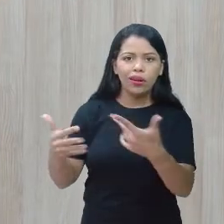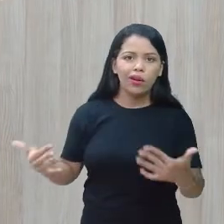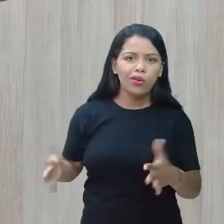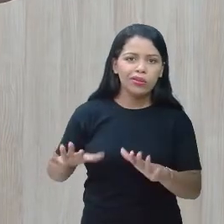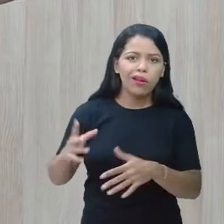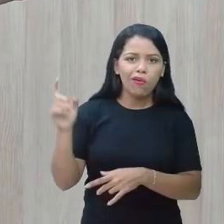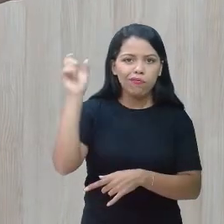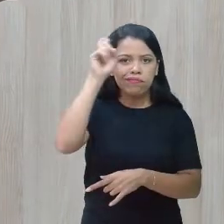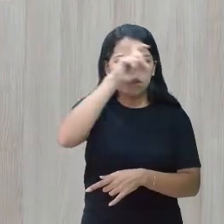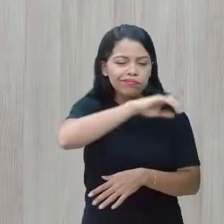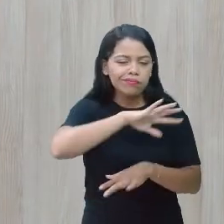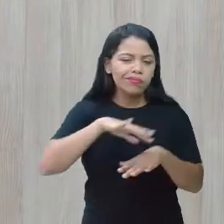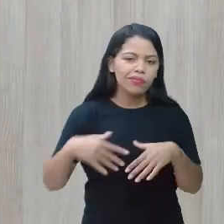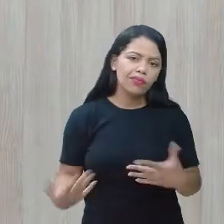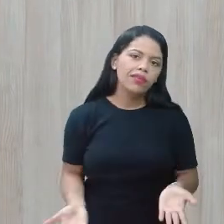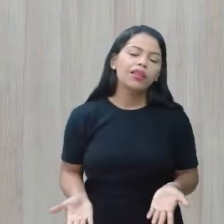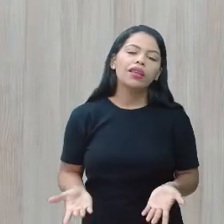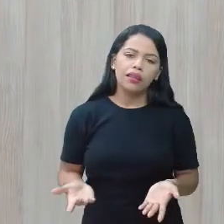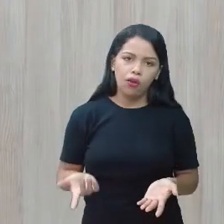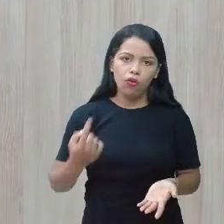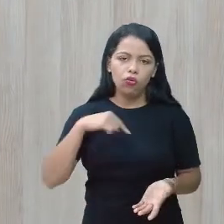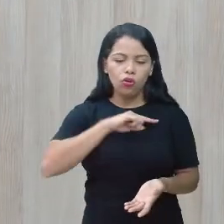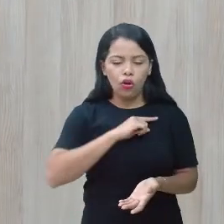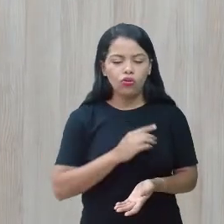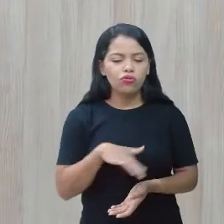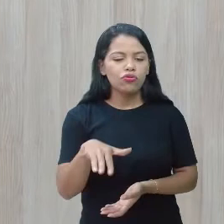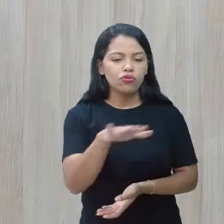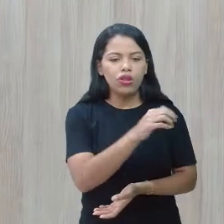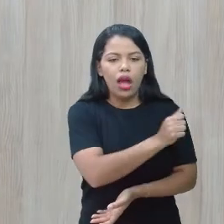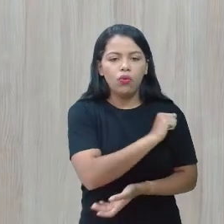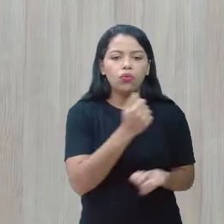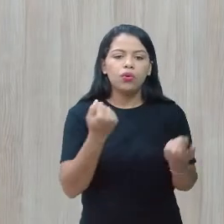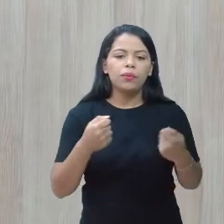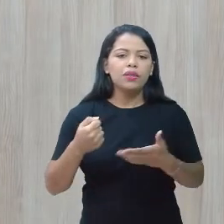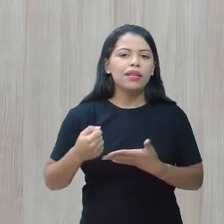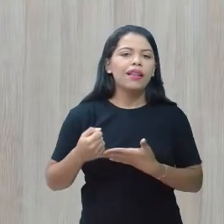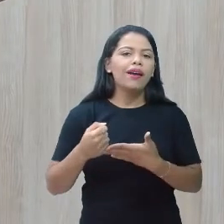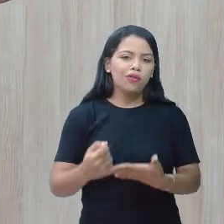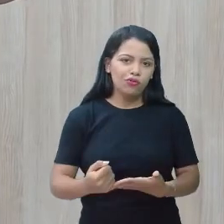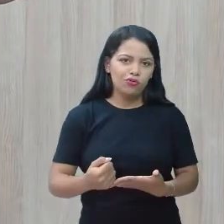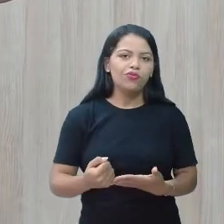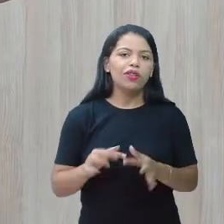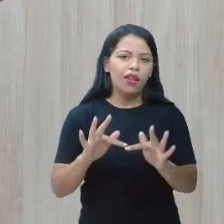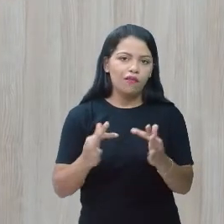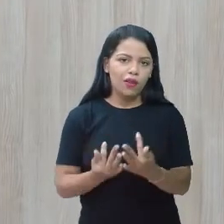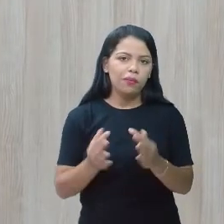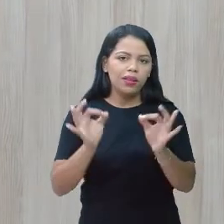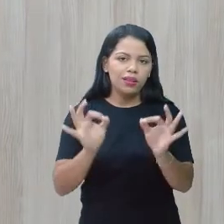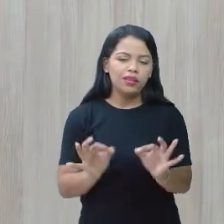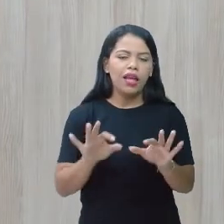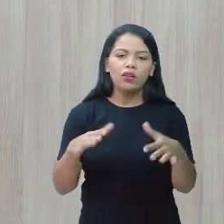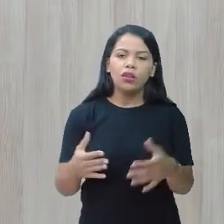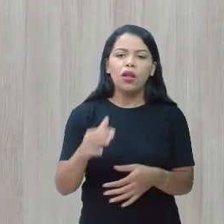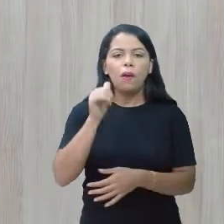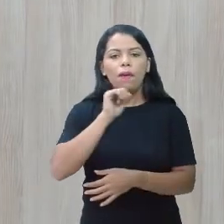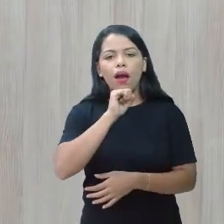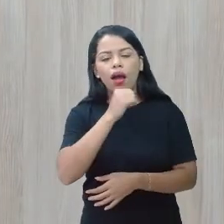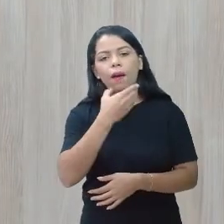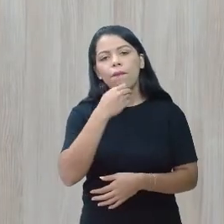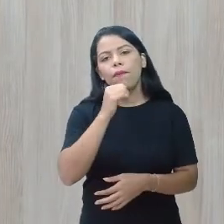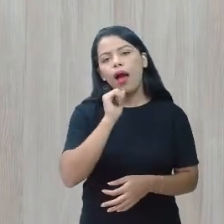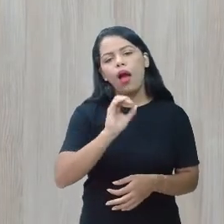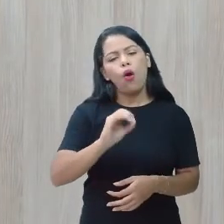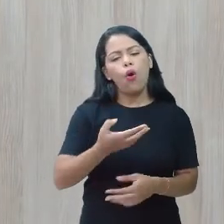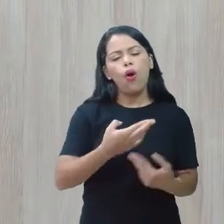alunas precisam da compreensão e colaboração de toda a família. Ok? Então, mamãe, papai,